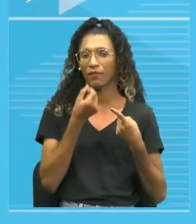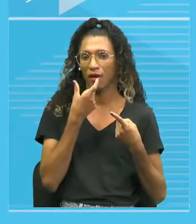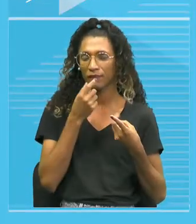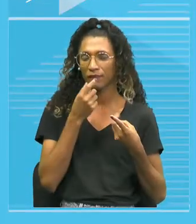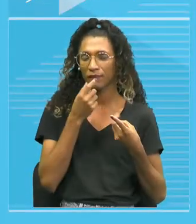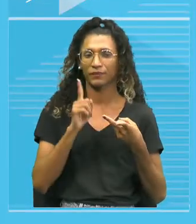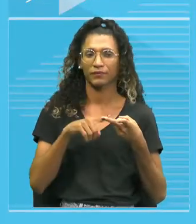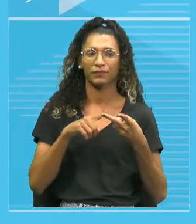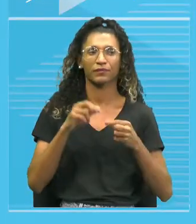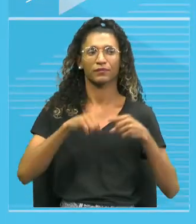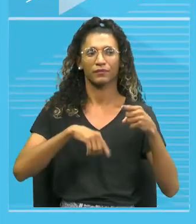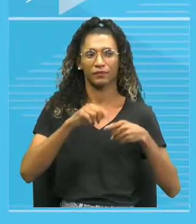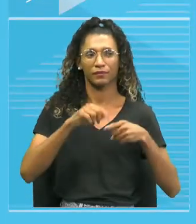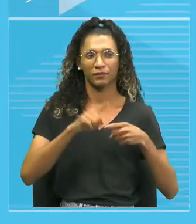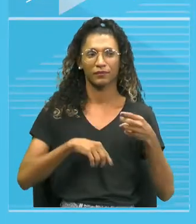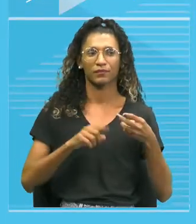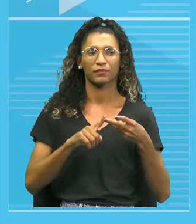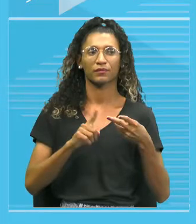equipamentos,